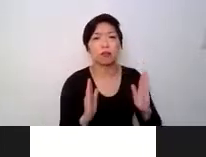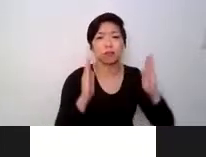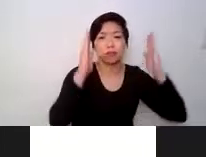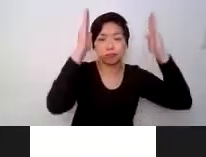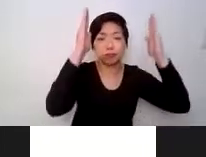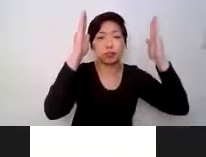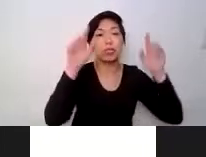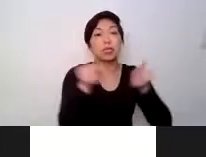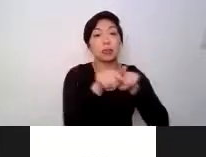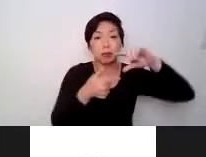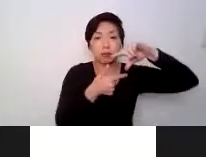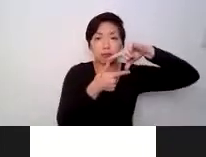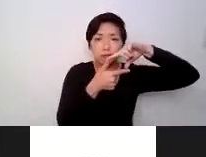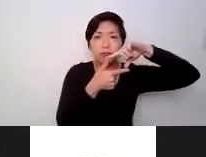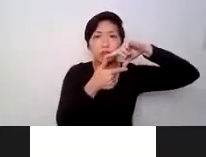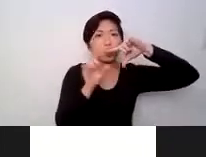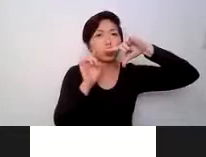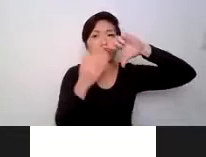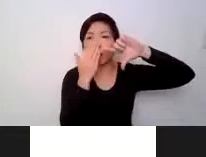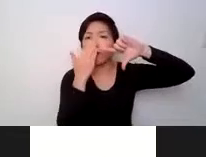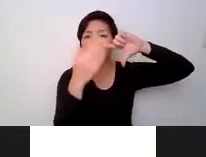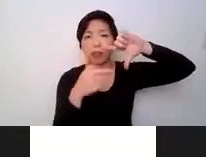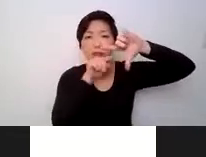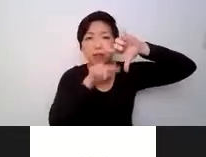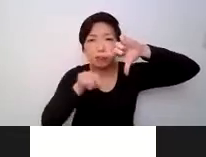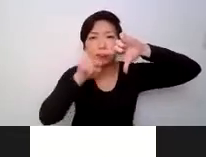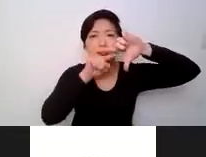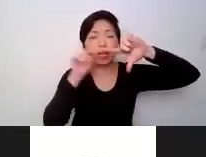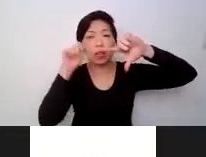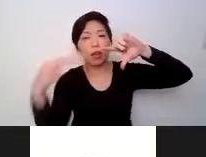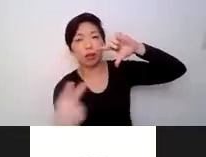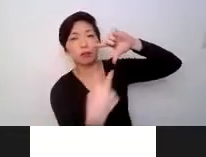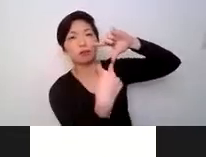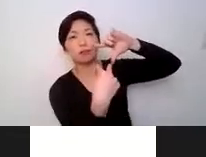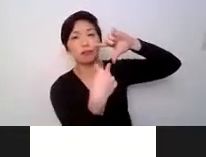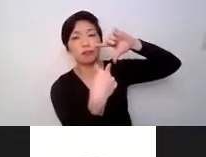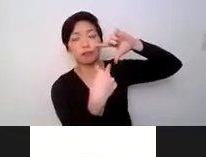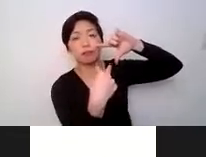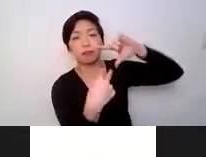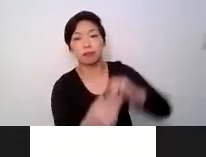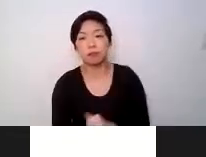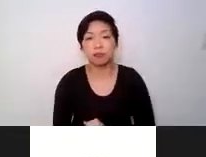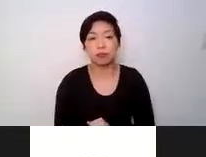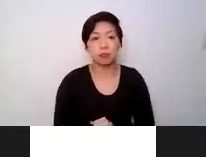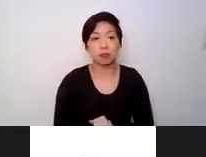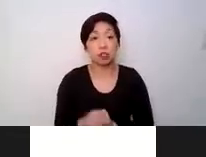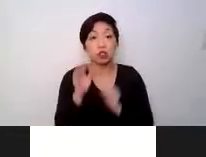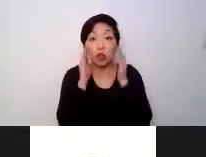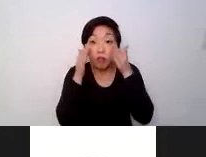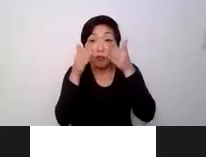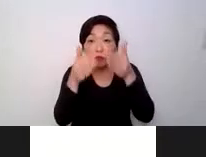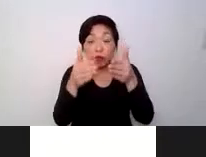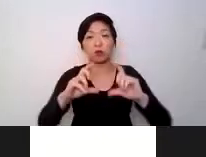abertura somente na frente que proporciona que o observador quando na frente do objeto ele foque somente para